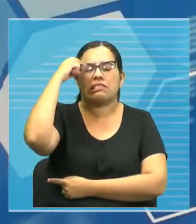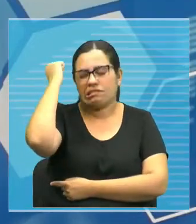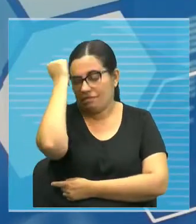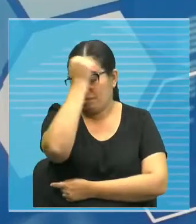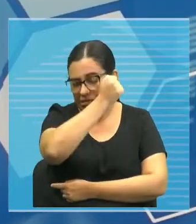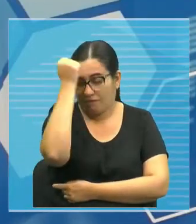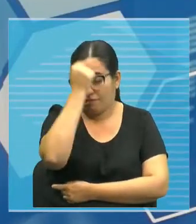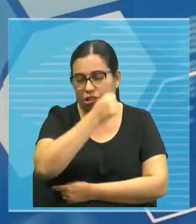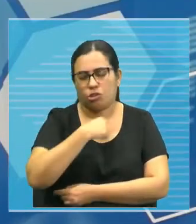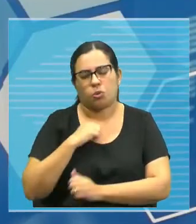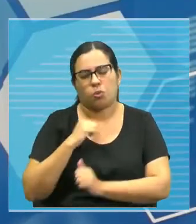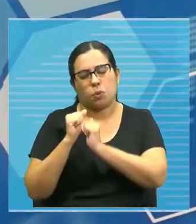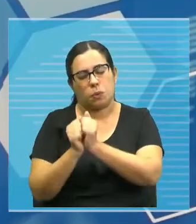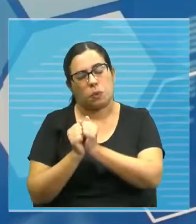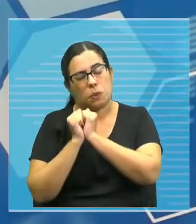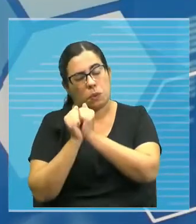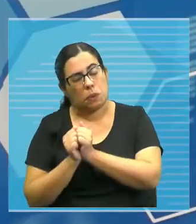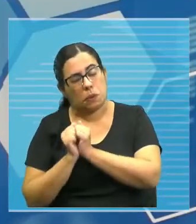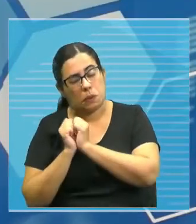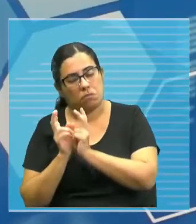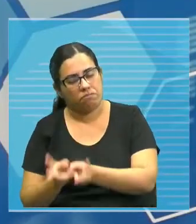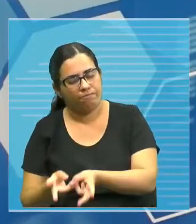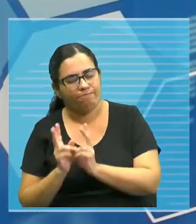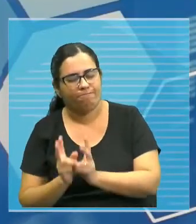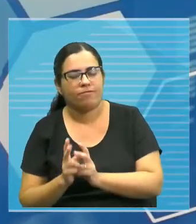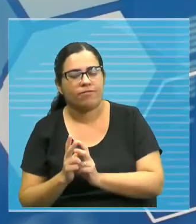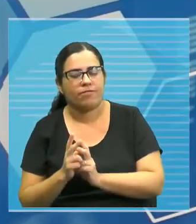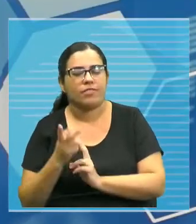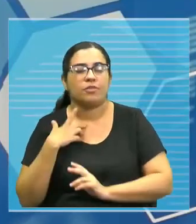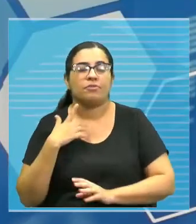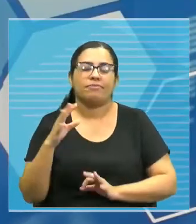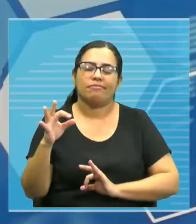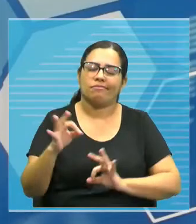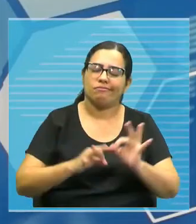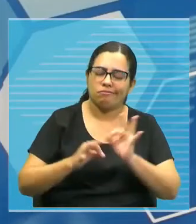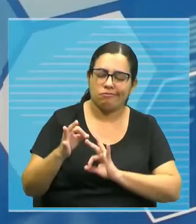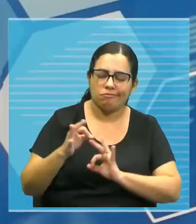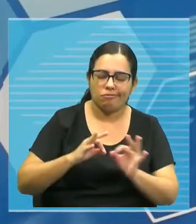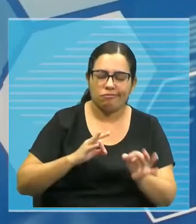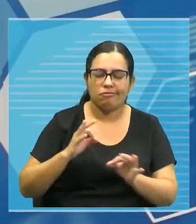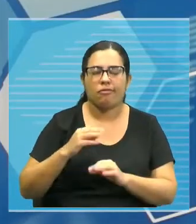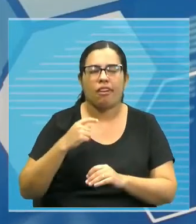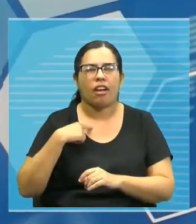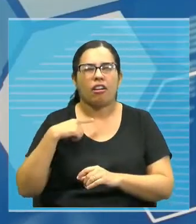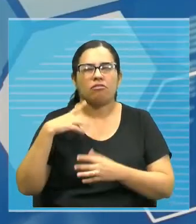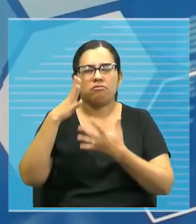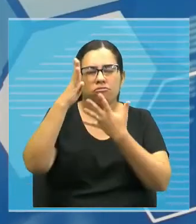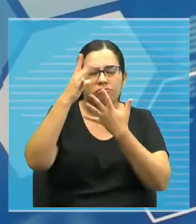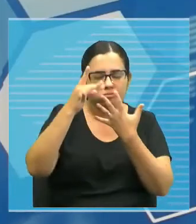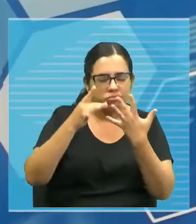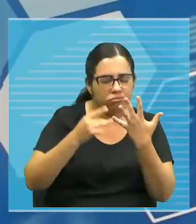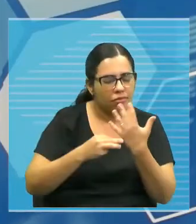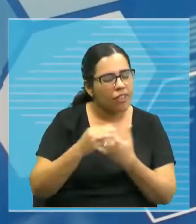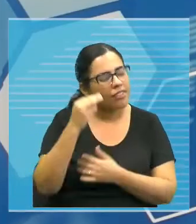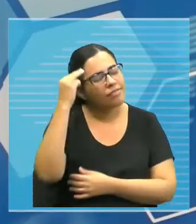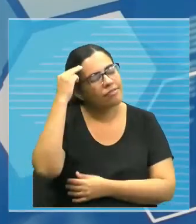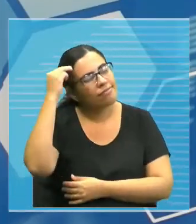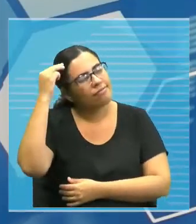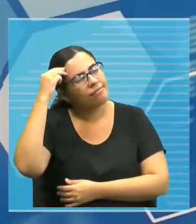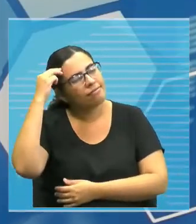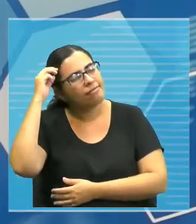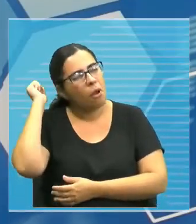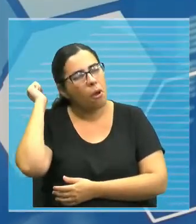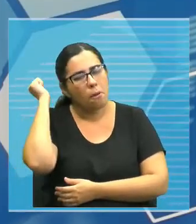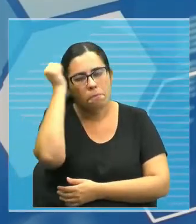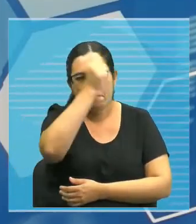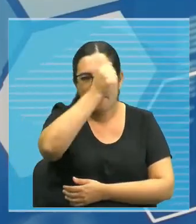verdade, vou rebuscando fundo nas minhas memórias pra arriscar